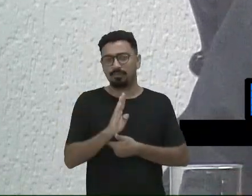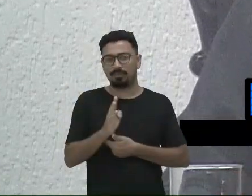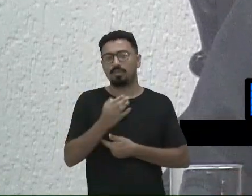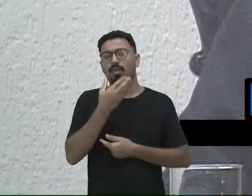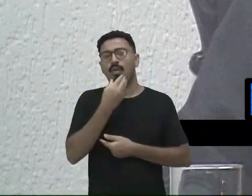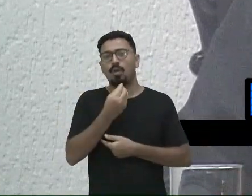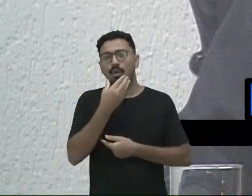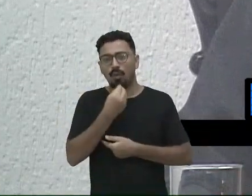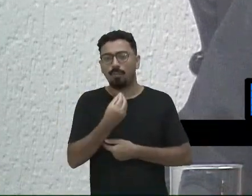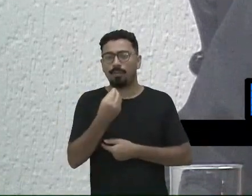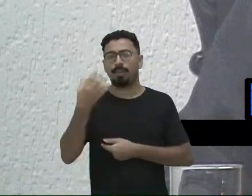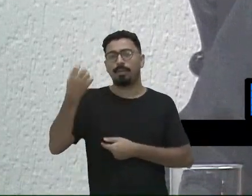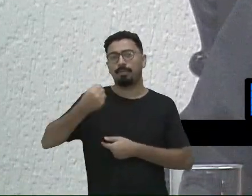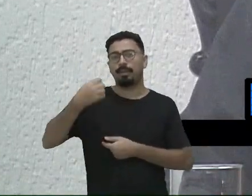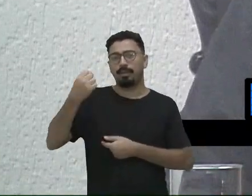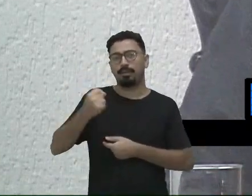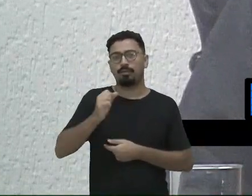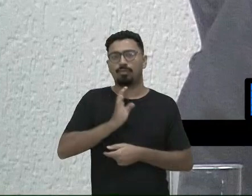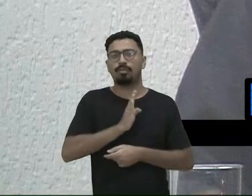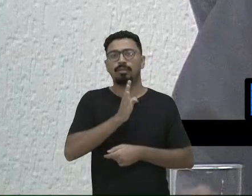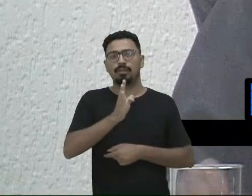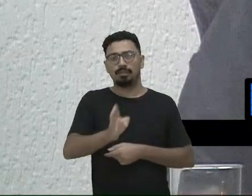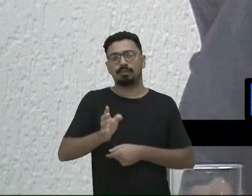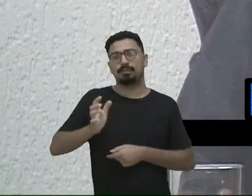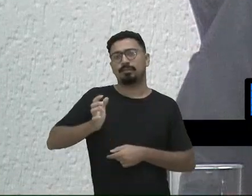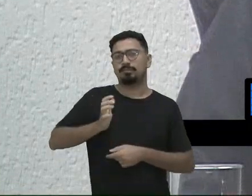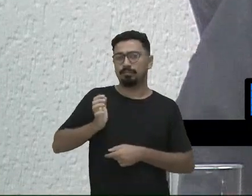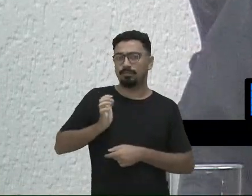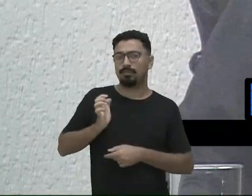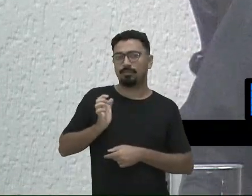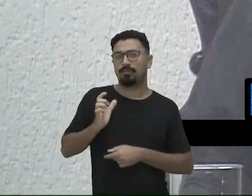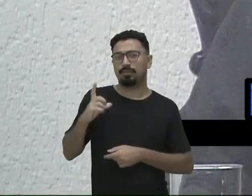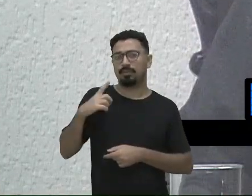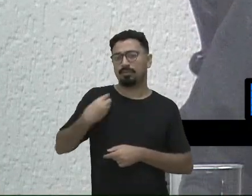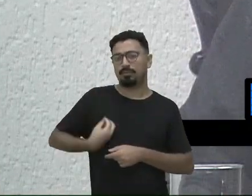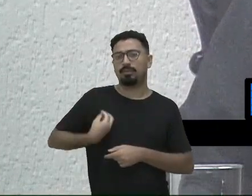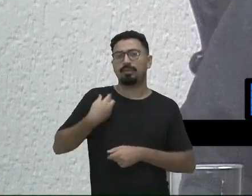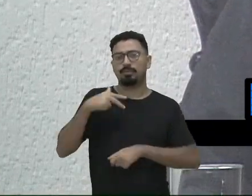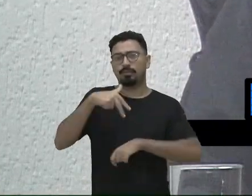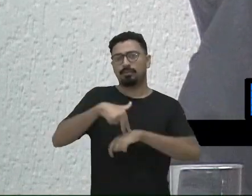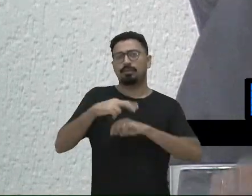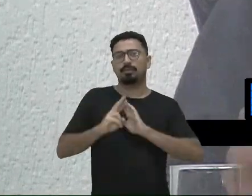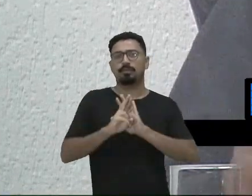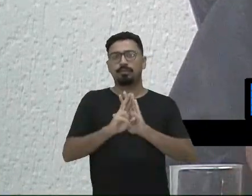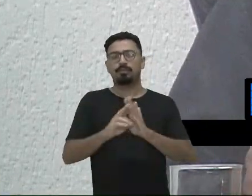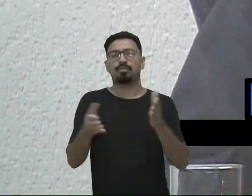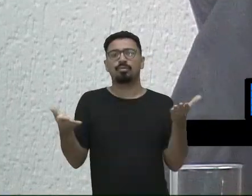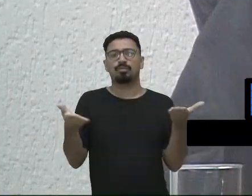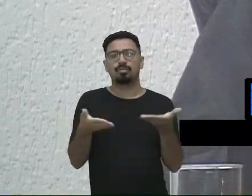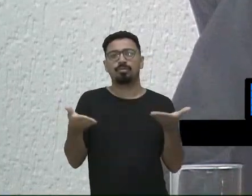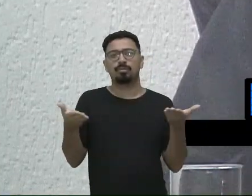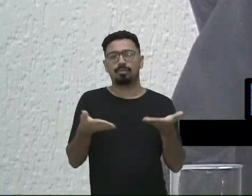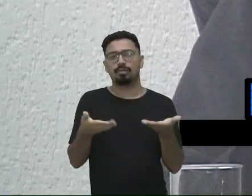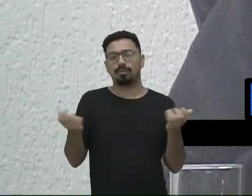cis, heteronormativo, de meia idade, classe média, que geralmente ocupa esses espaços de representação, hoje, possivelmente, eles vão se